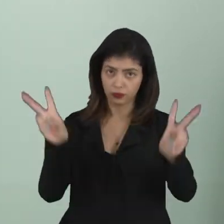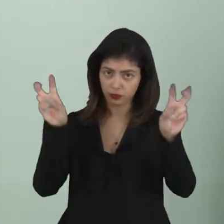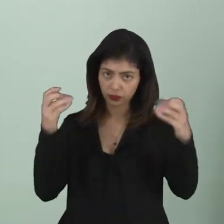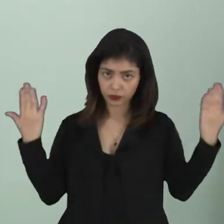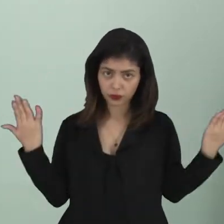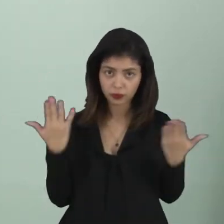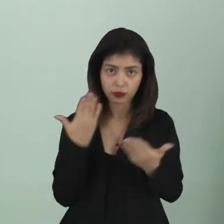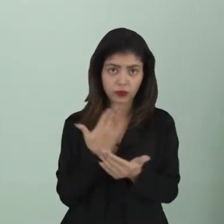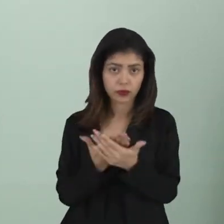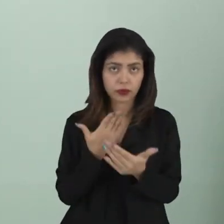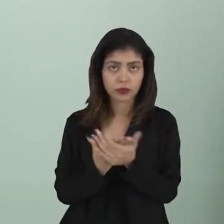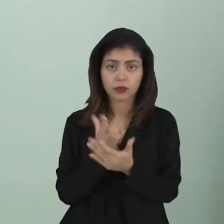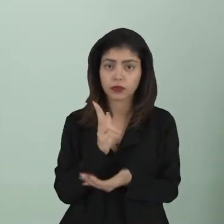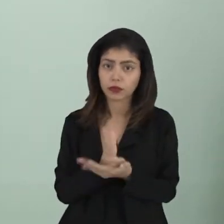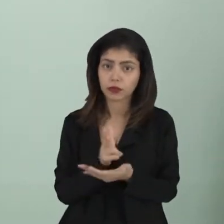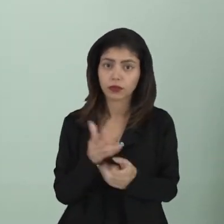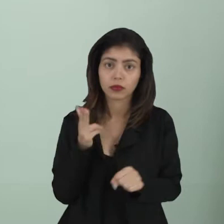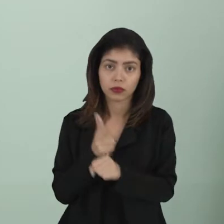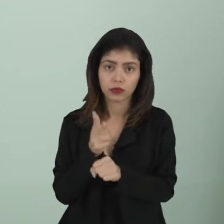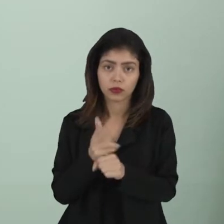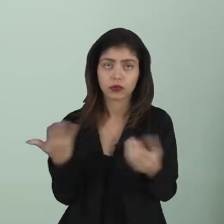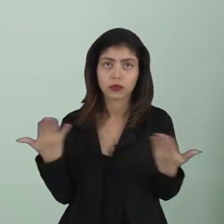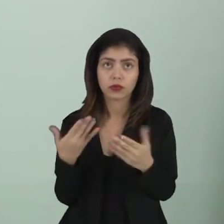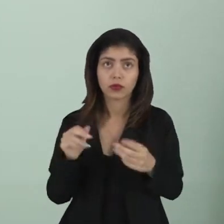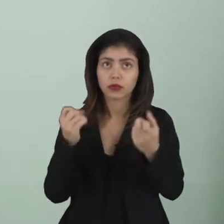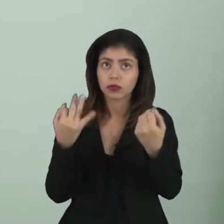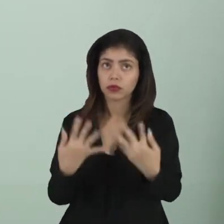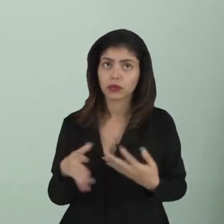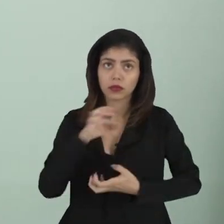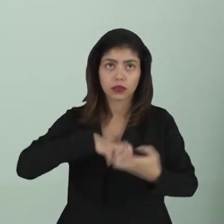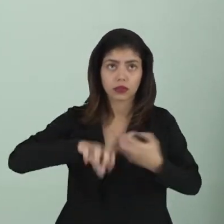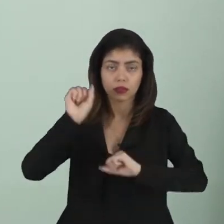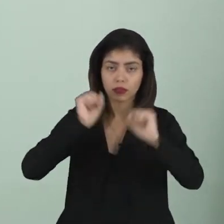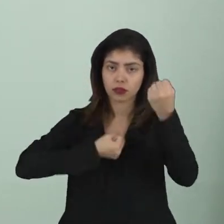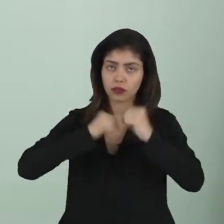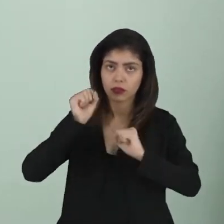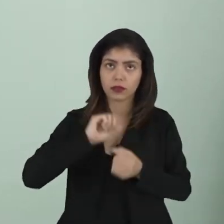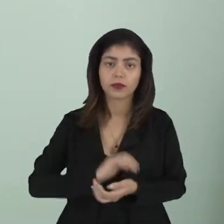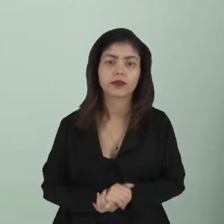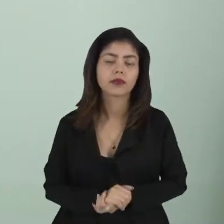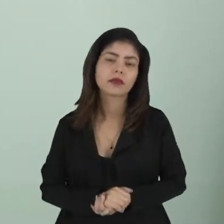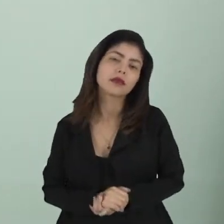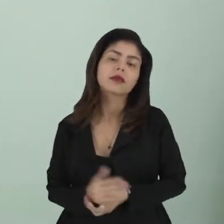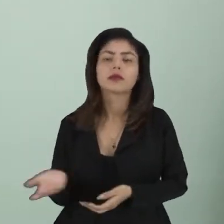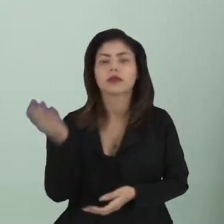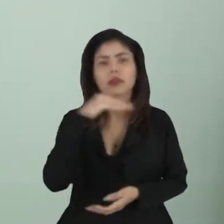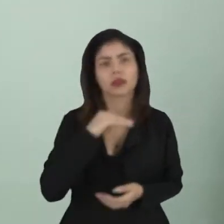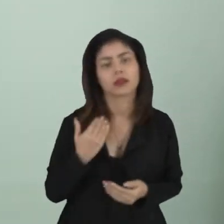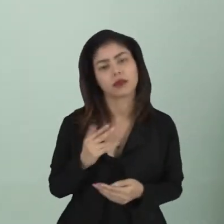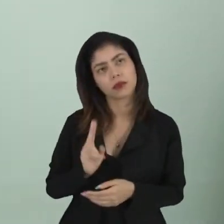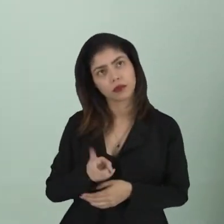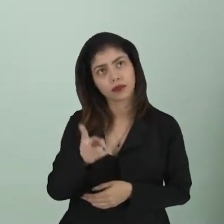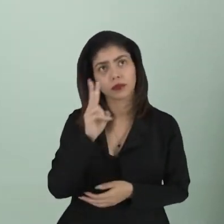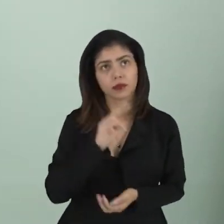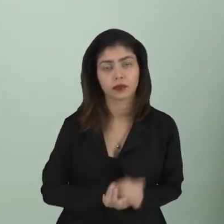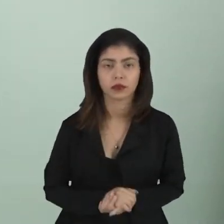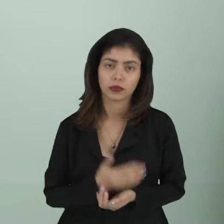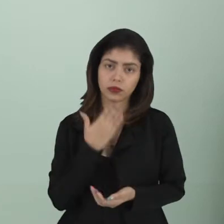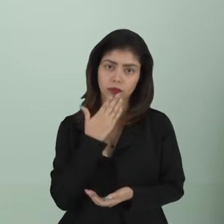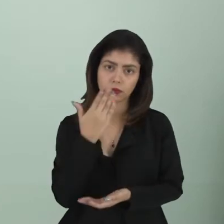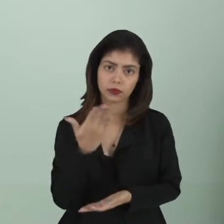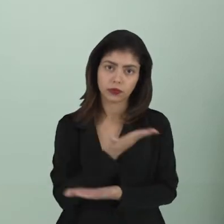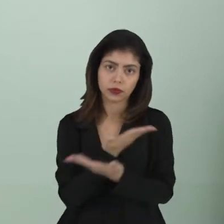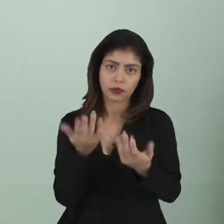tema desta videoaula que trata a respeito da Revolução Industrial. Vamos aqui avançar e eu peço